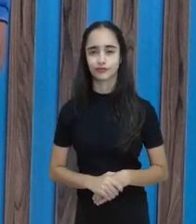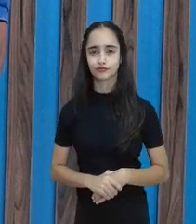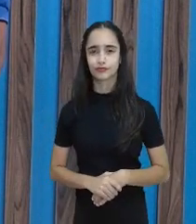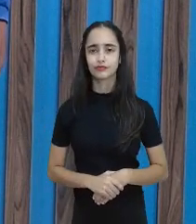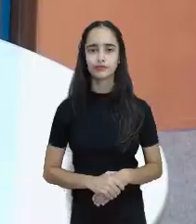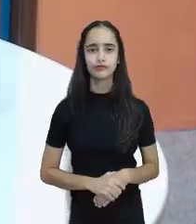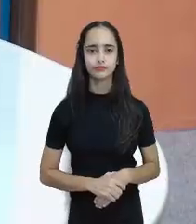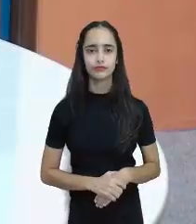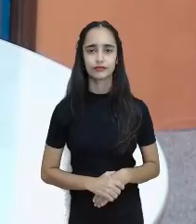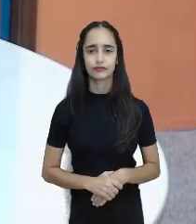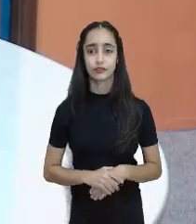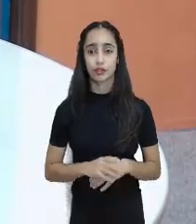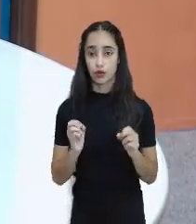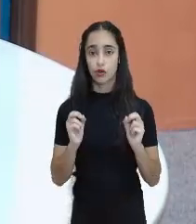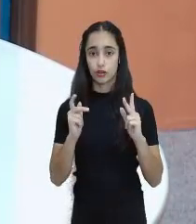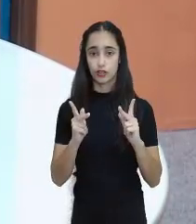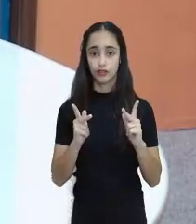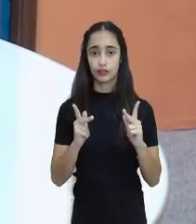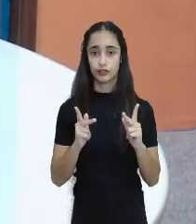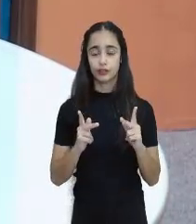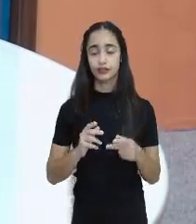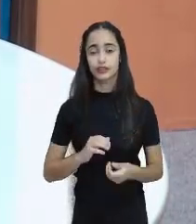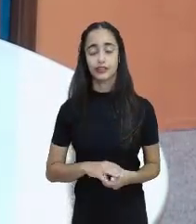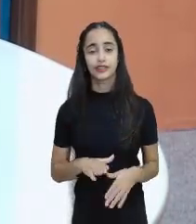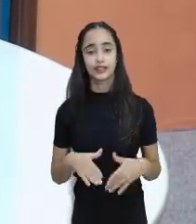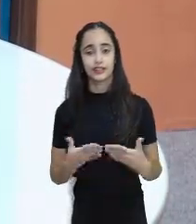líquido. Ok? Muito bem.